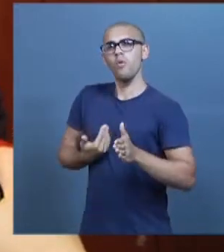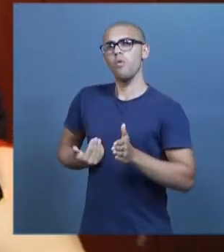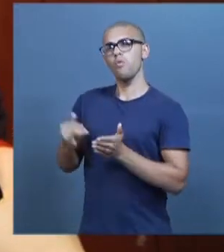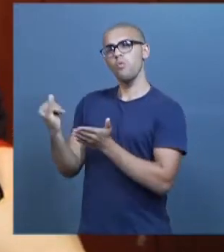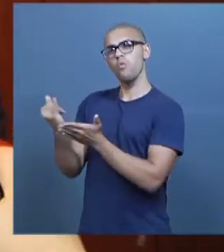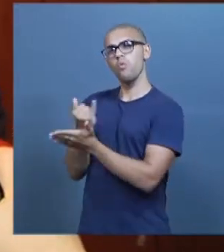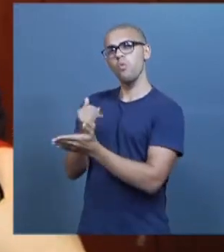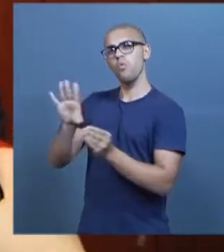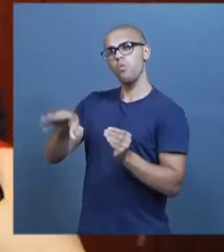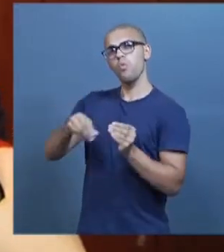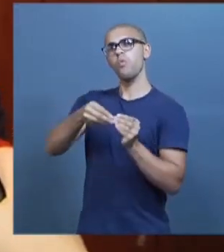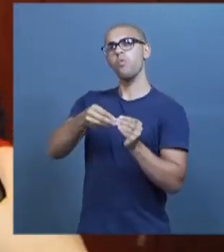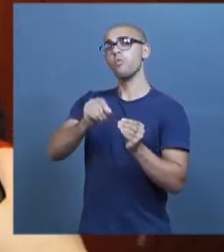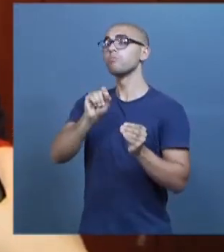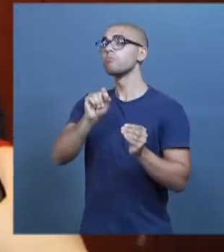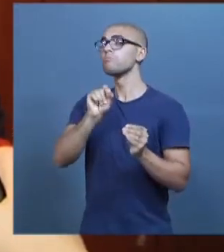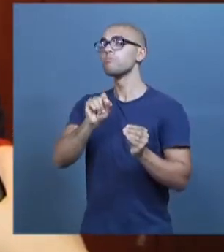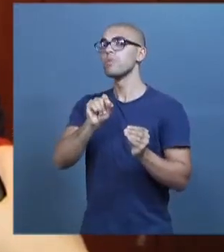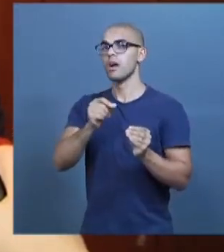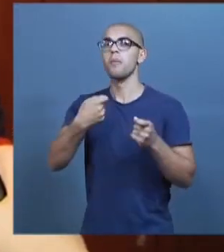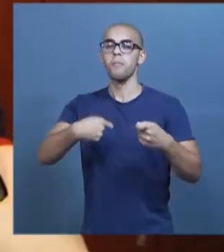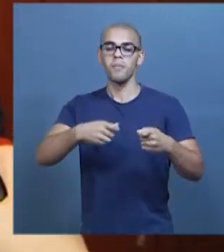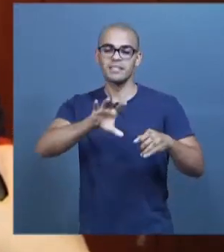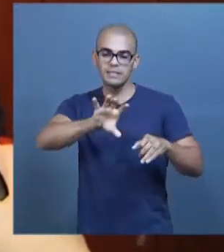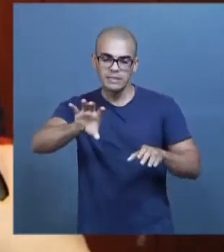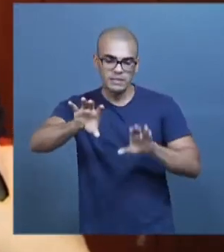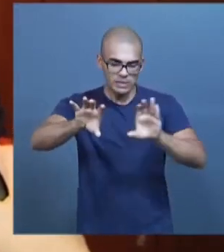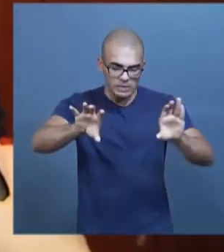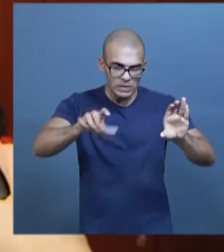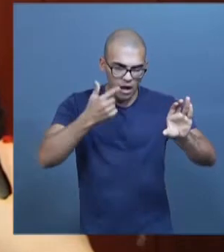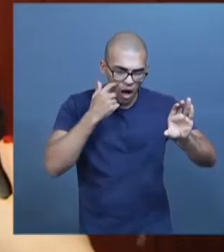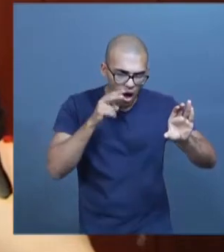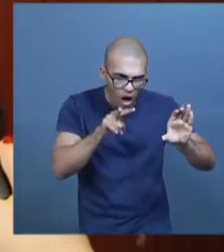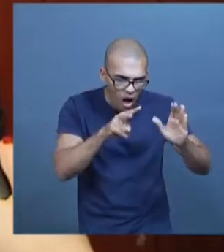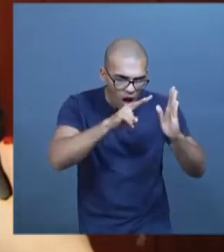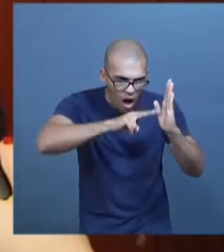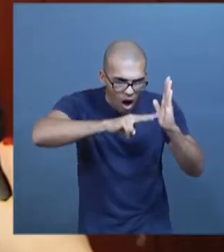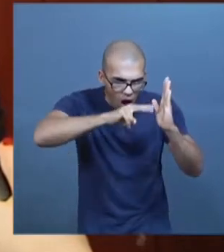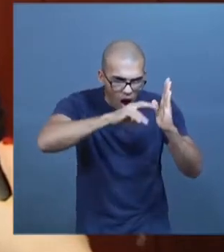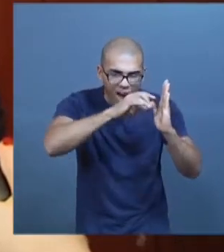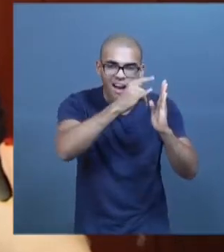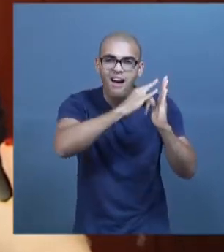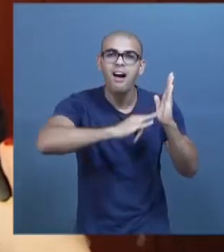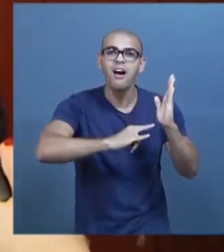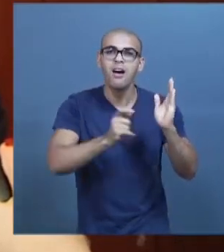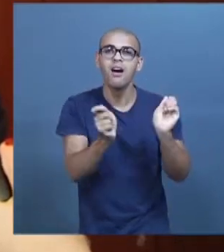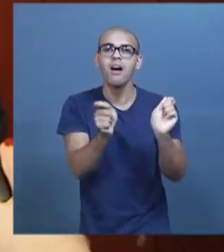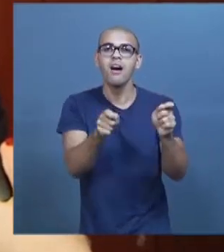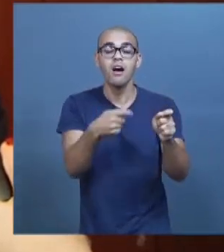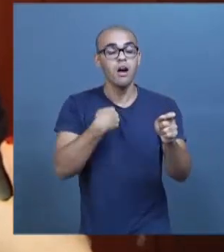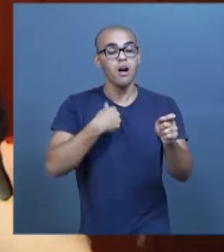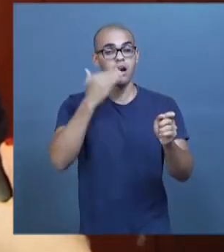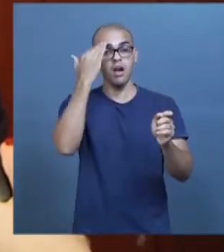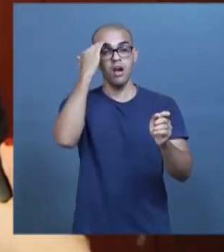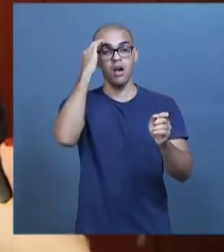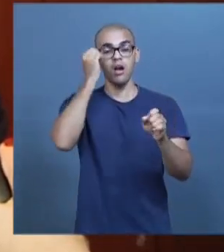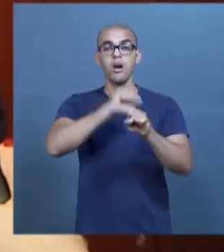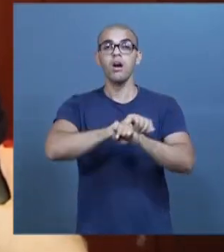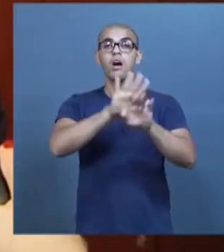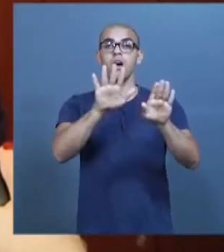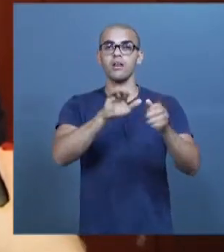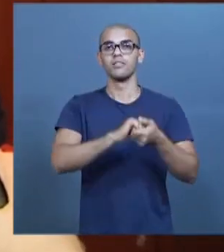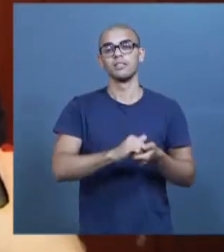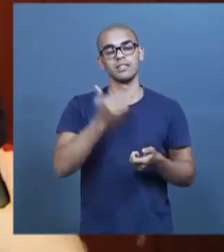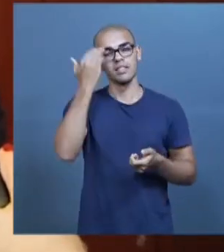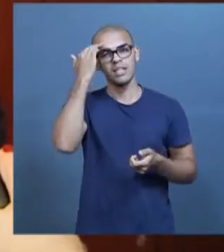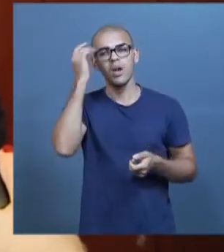a questão dos impostos, né? O que o governo, ou os governos, né, estadual, municipal e federal, estão ali